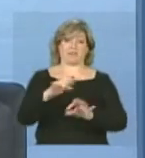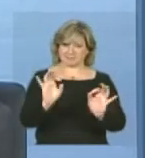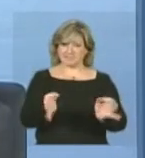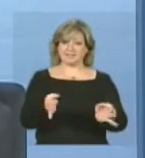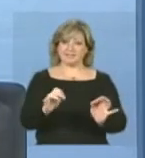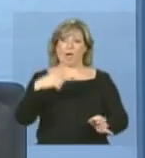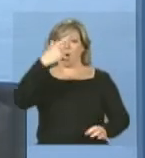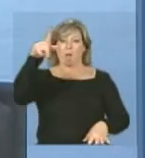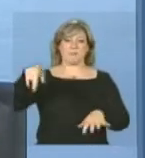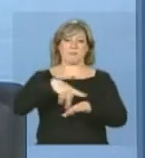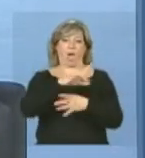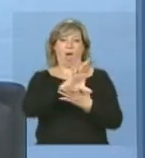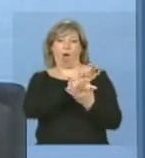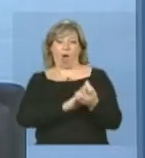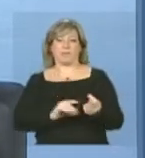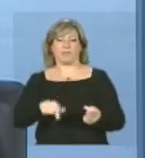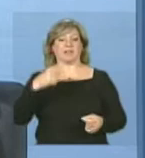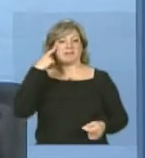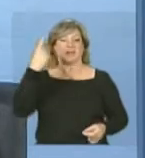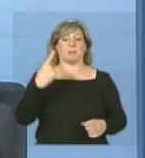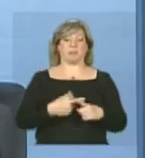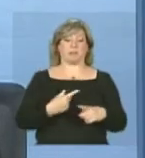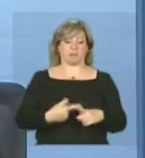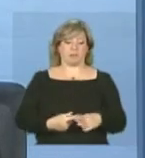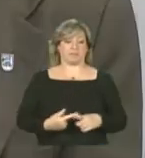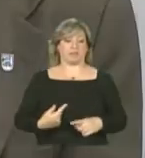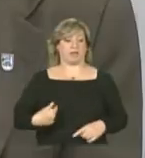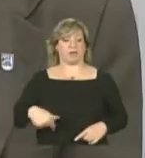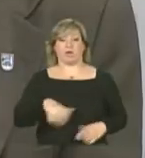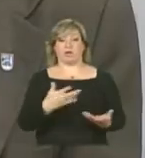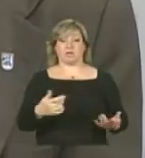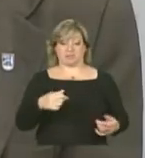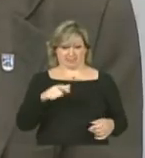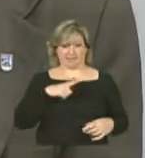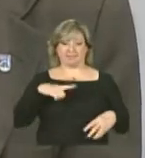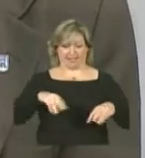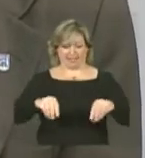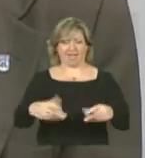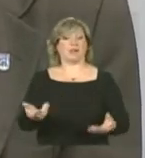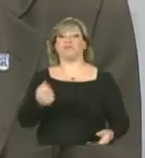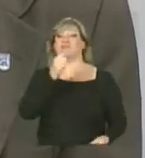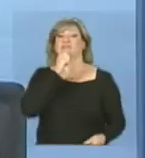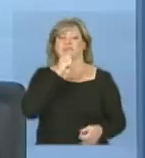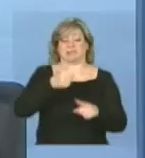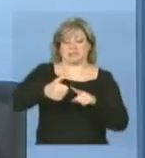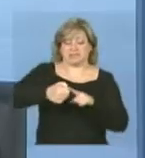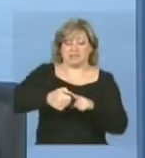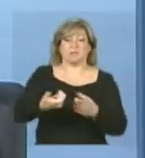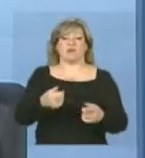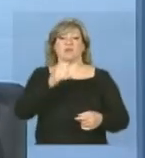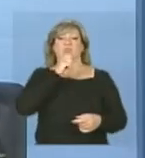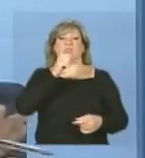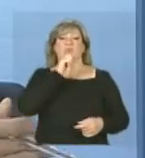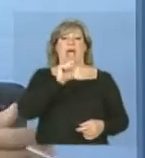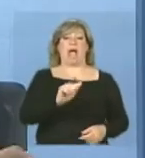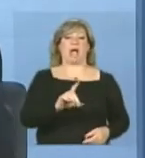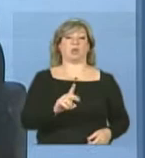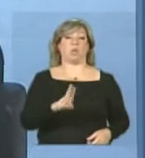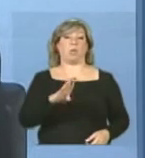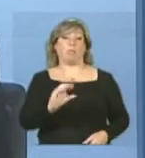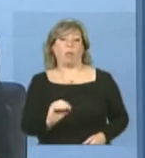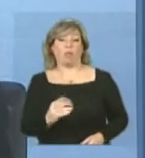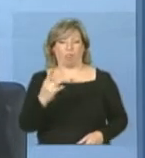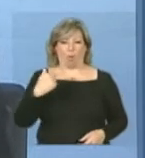conversou. Não adianta você ter um pedaço de terra se você não tem semente, se você não tem adubo, se você não tem para quem vender, se por acaso